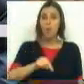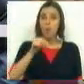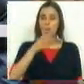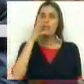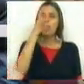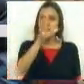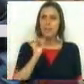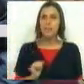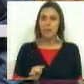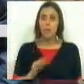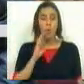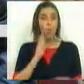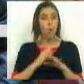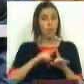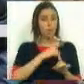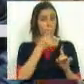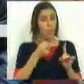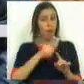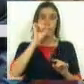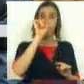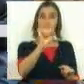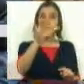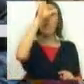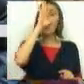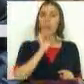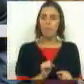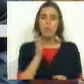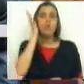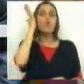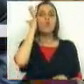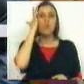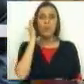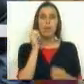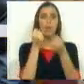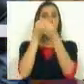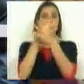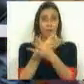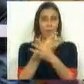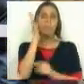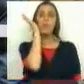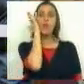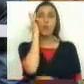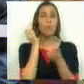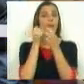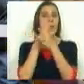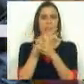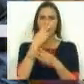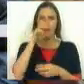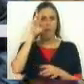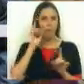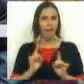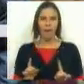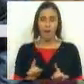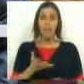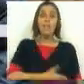quero dizer-lhe que neste último ano, no ano da sua governação, os números do IFP, não enganam.